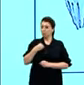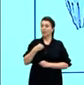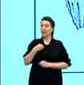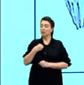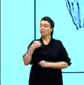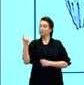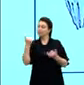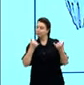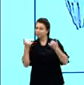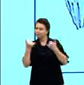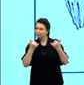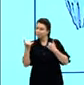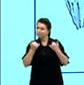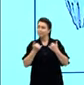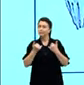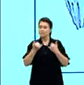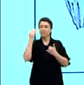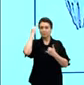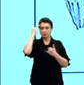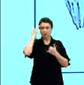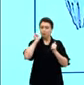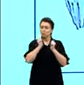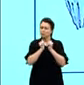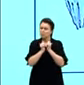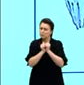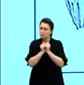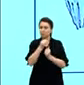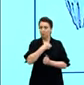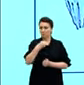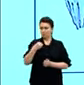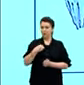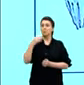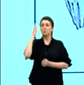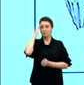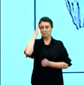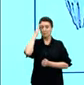havendo um acompanhamento médico, está tudo certo.